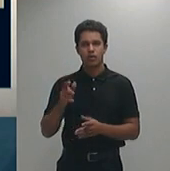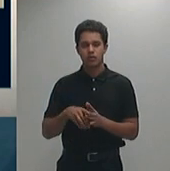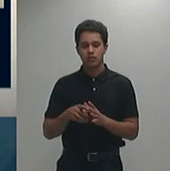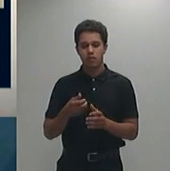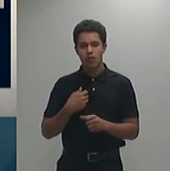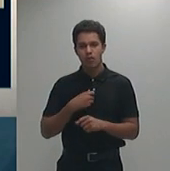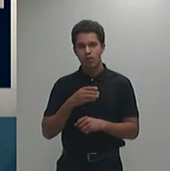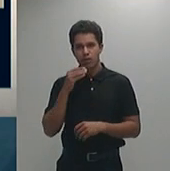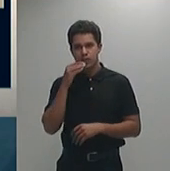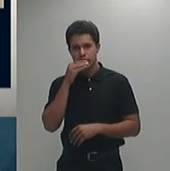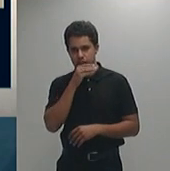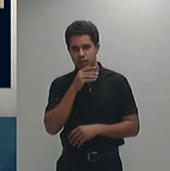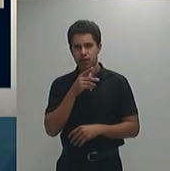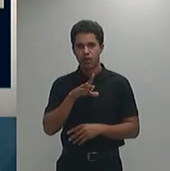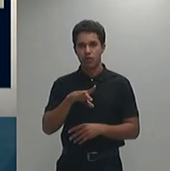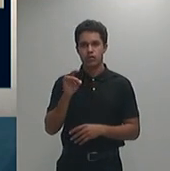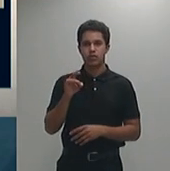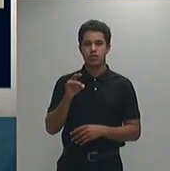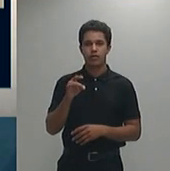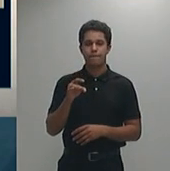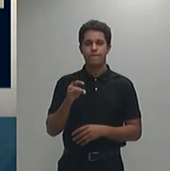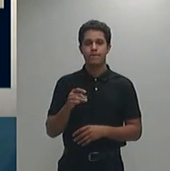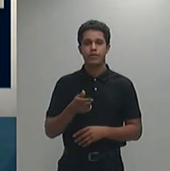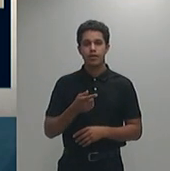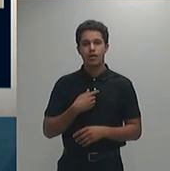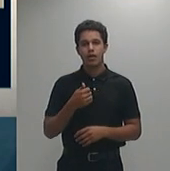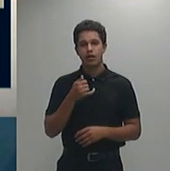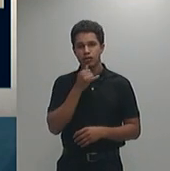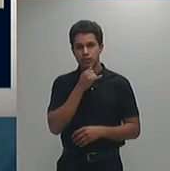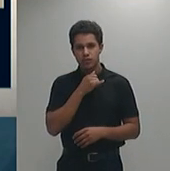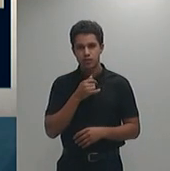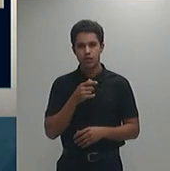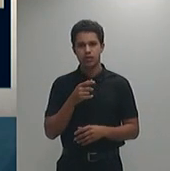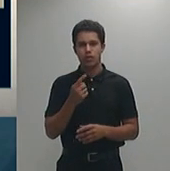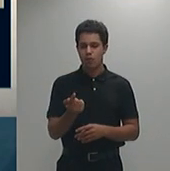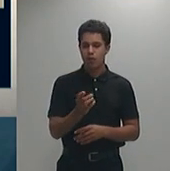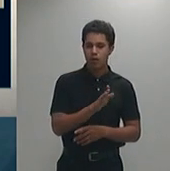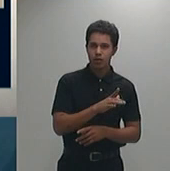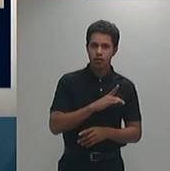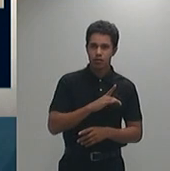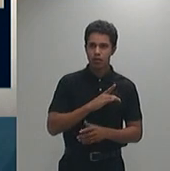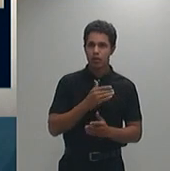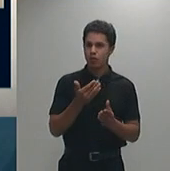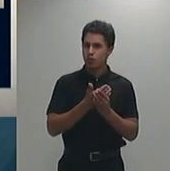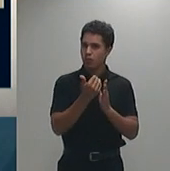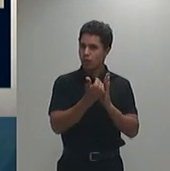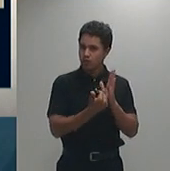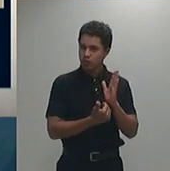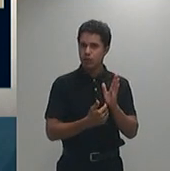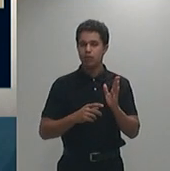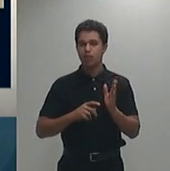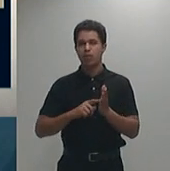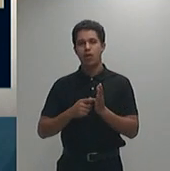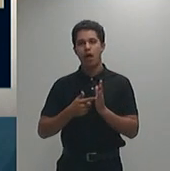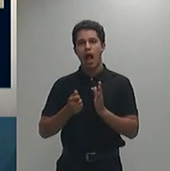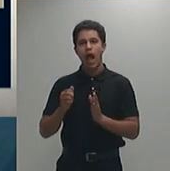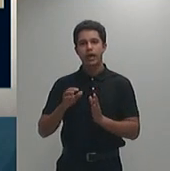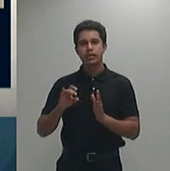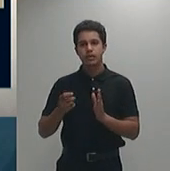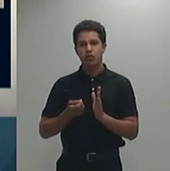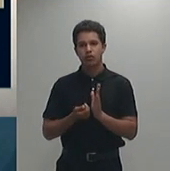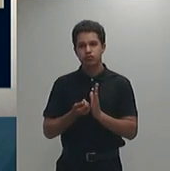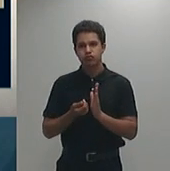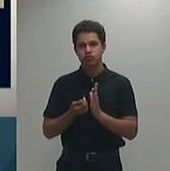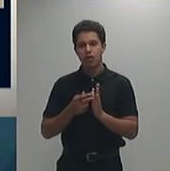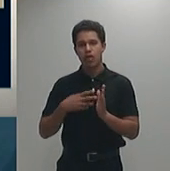na hipótese em exame de um lado temos procedimentos arbitrais promovidas por acionistas minoritários cuja condição de sócio foi